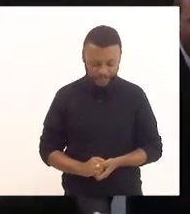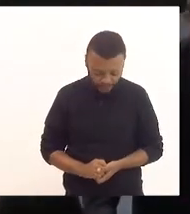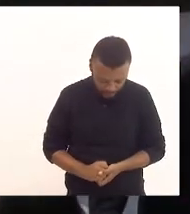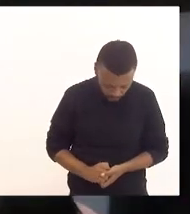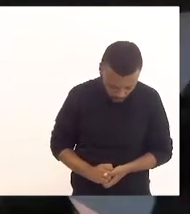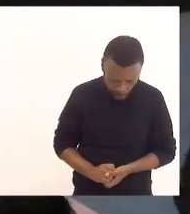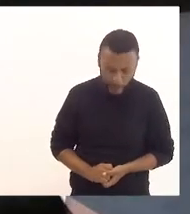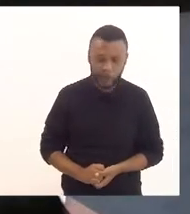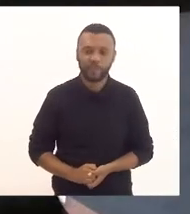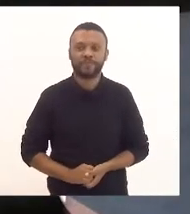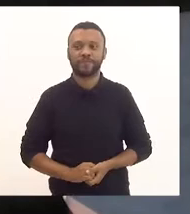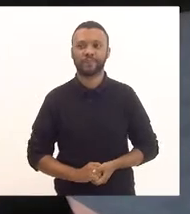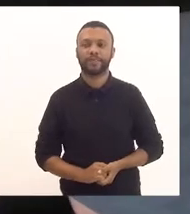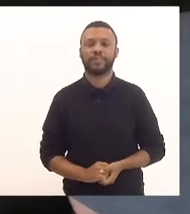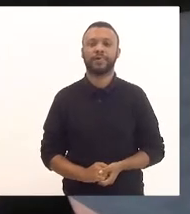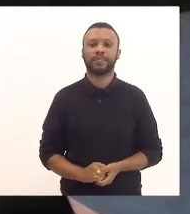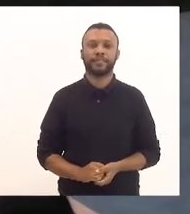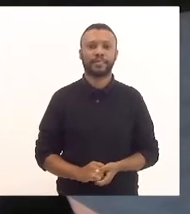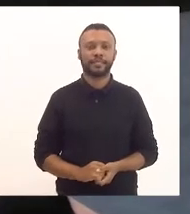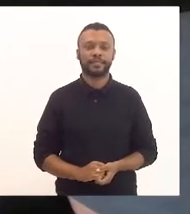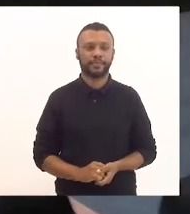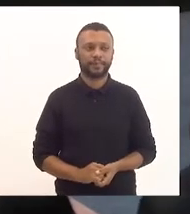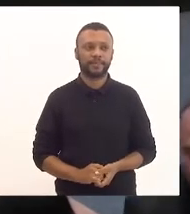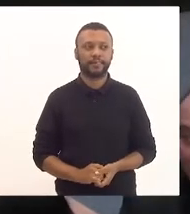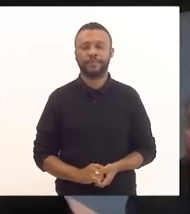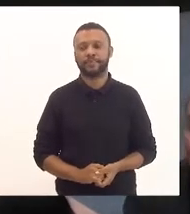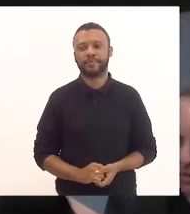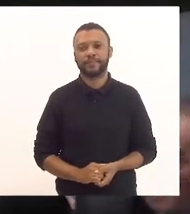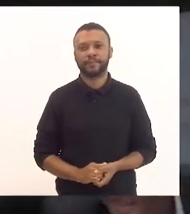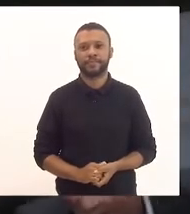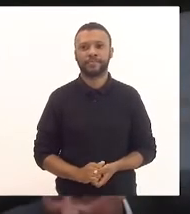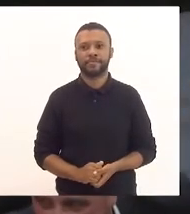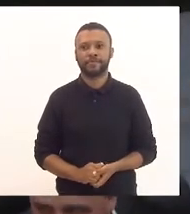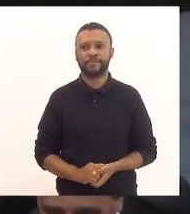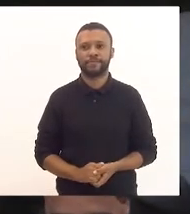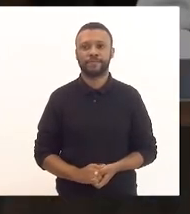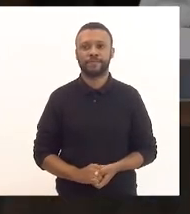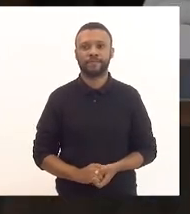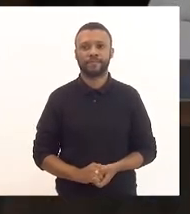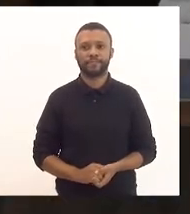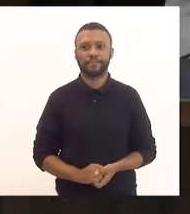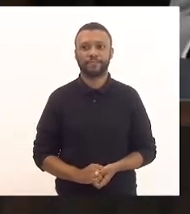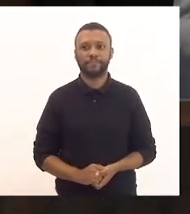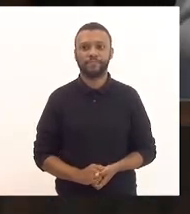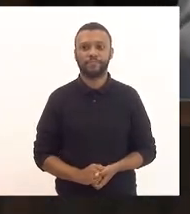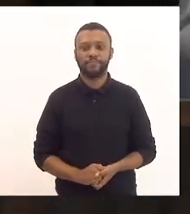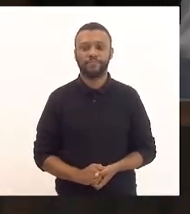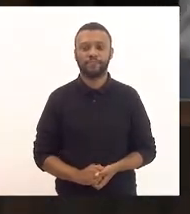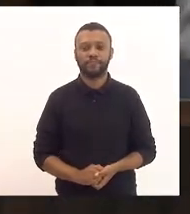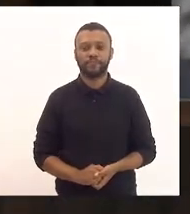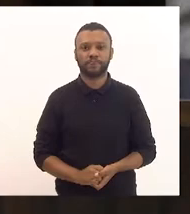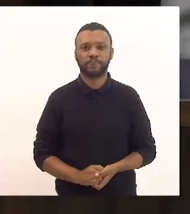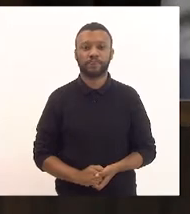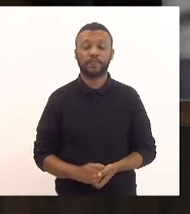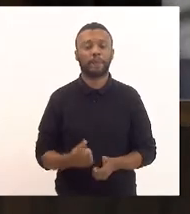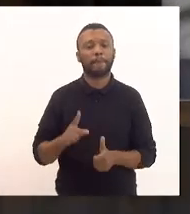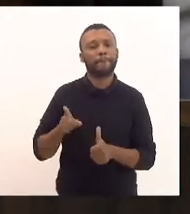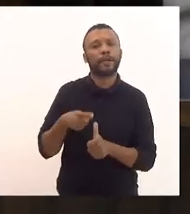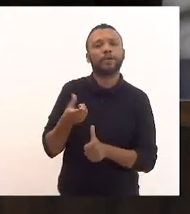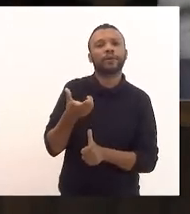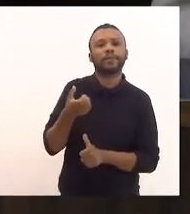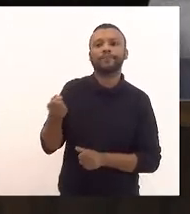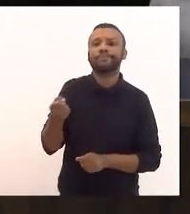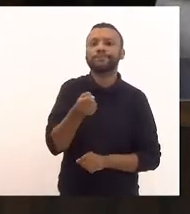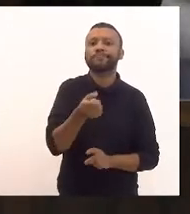e o e quem eu queria o passo a palavra primeiro